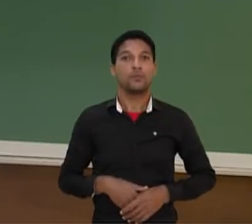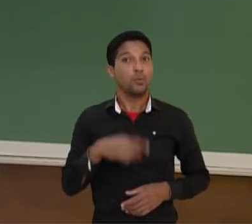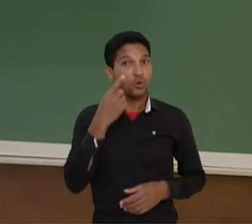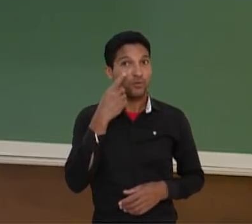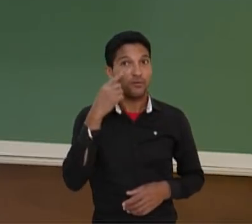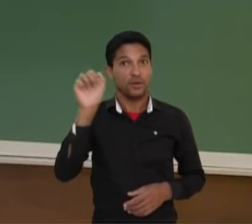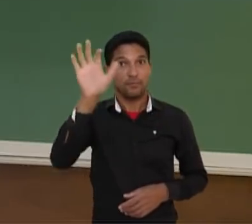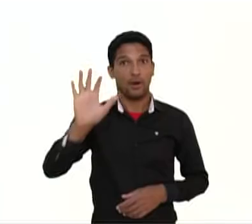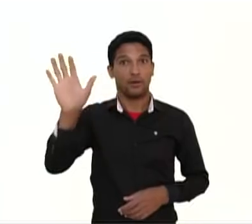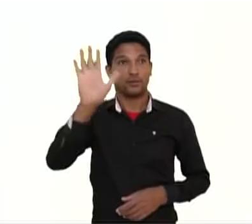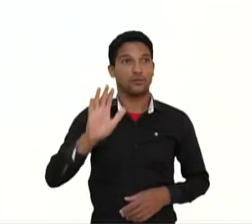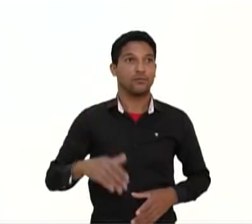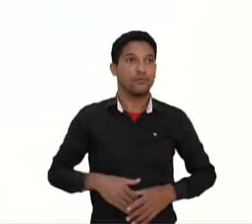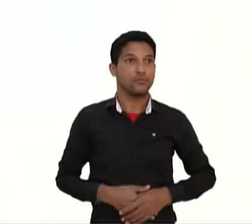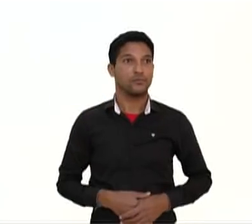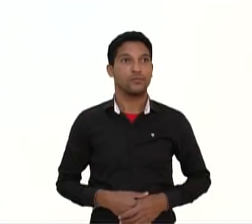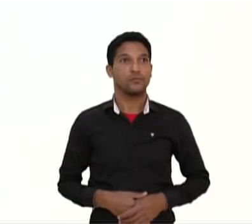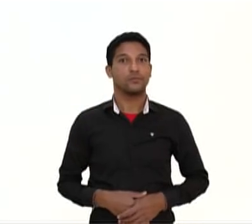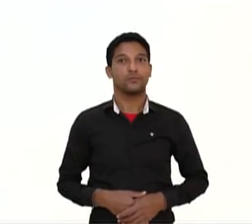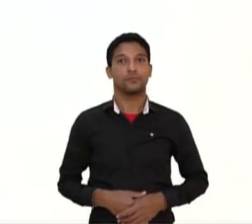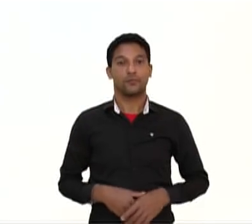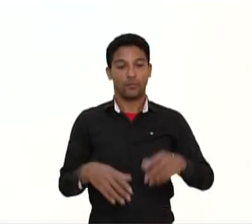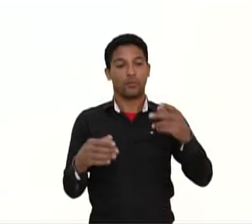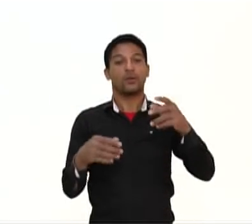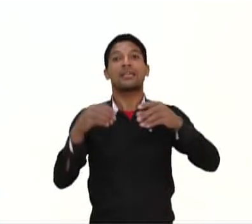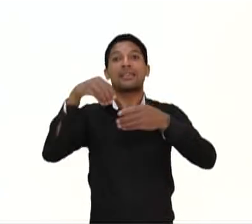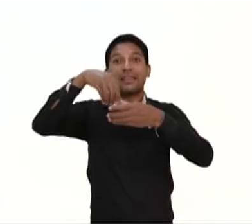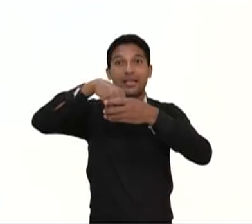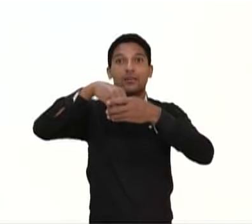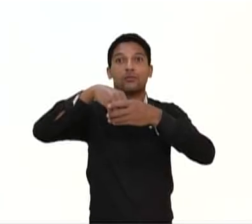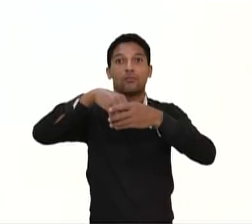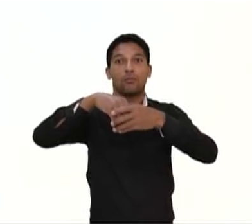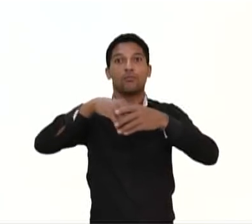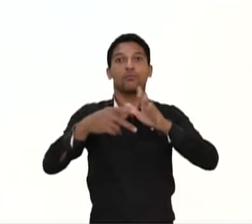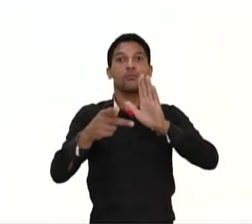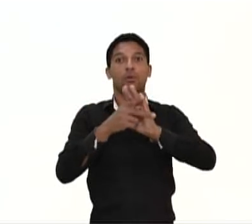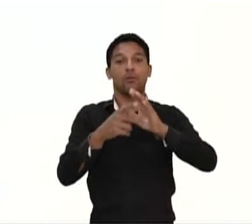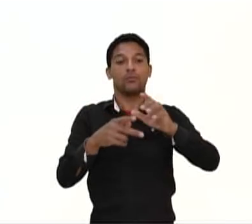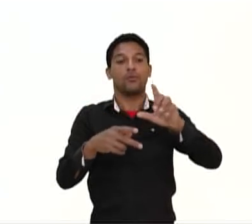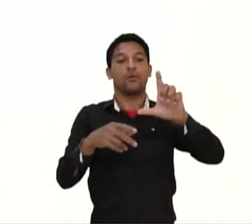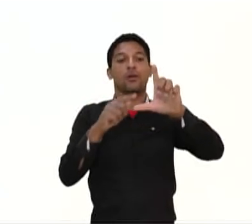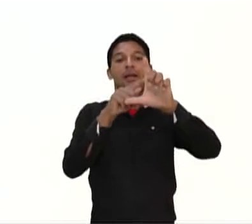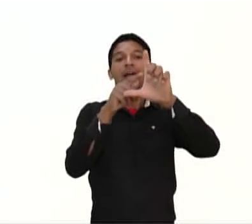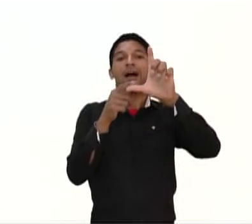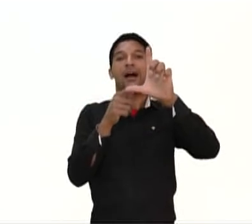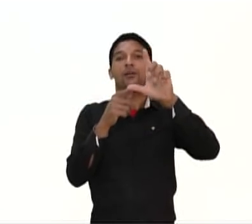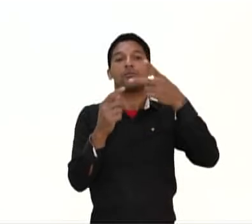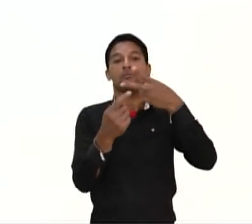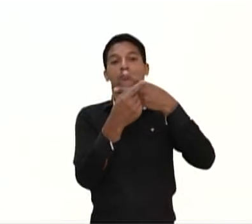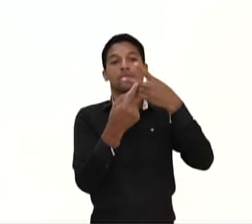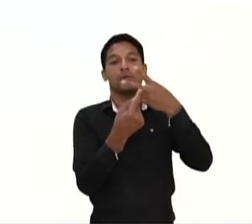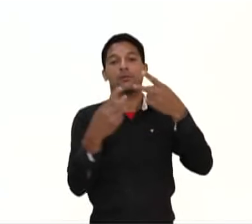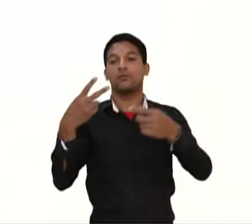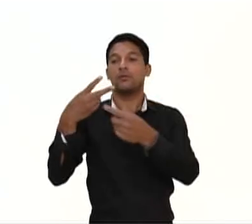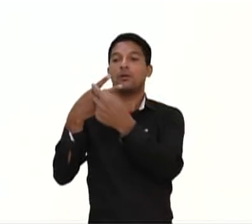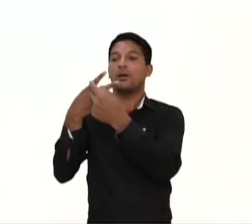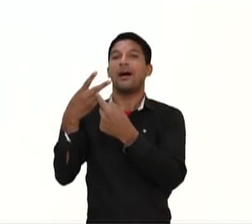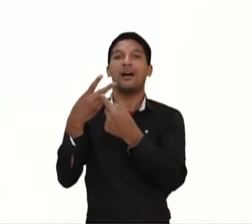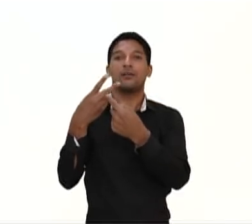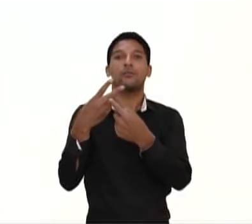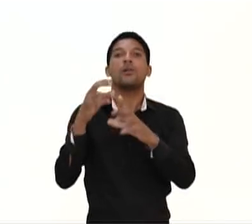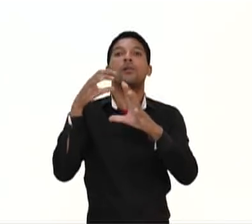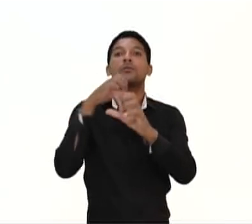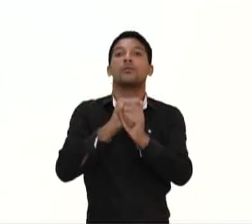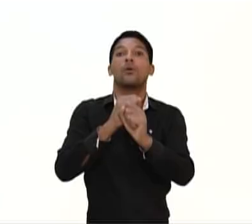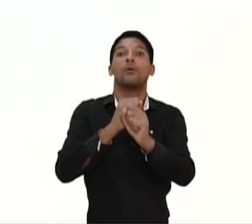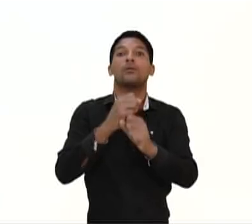Duas diagonais. A soma dos ângulos internos do quadrilátero é 360 graus. Isso em todos os quadriláteros. Tá? Todos